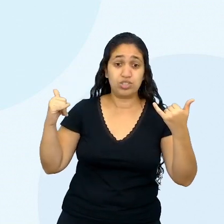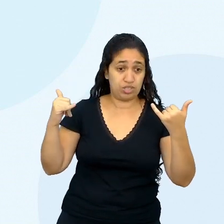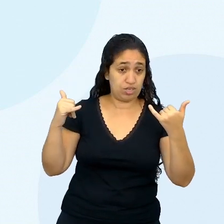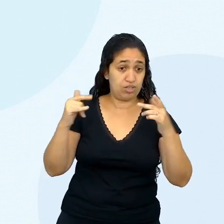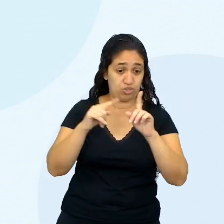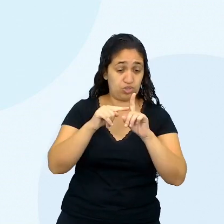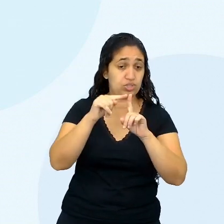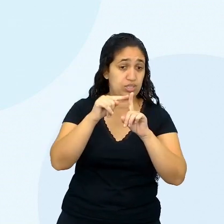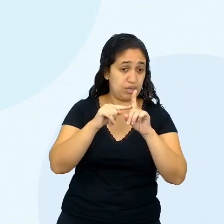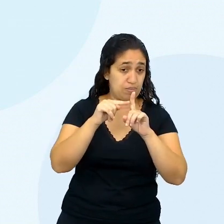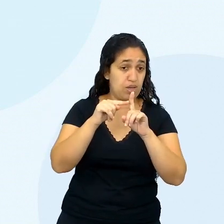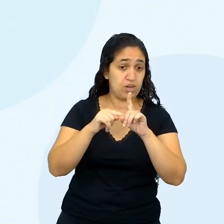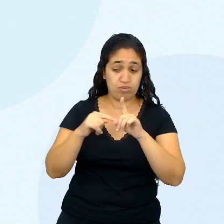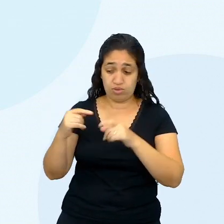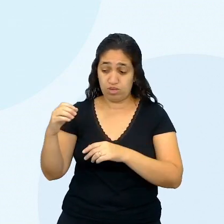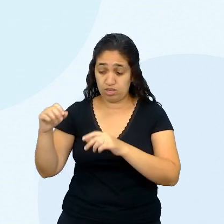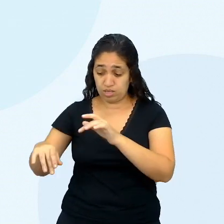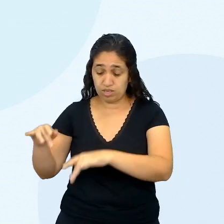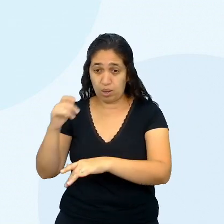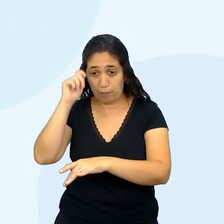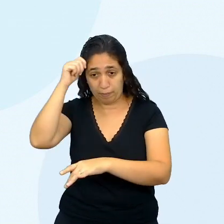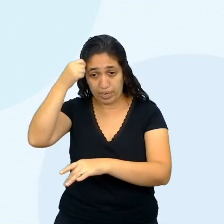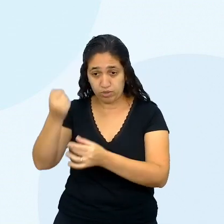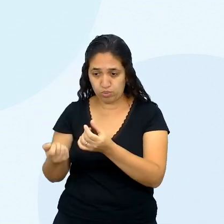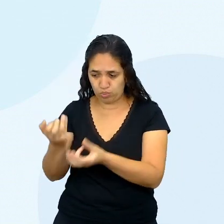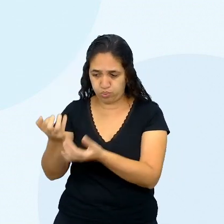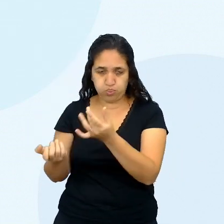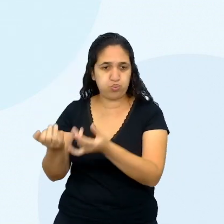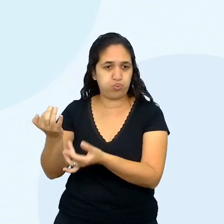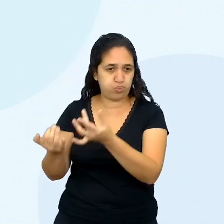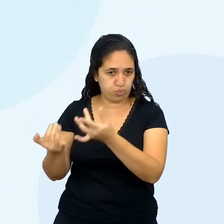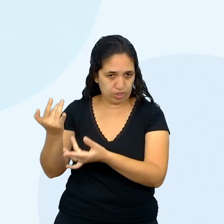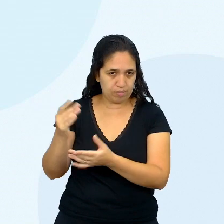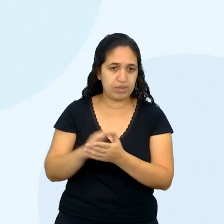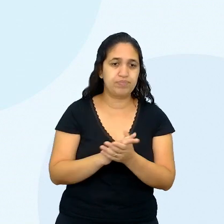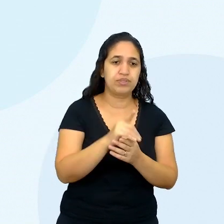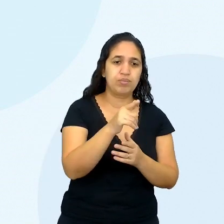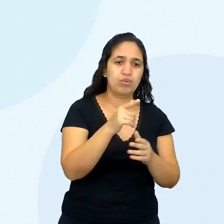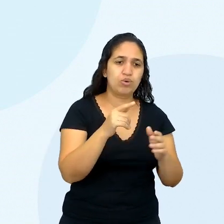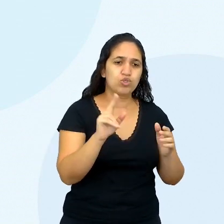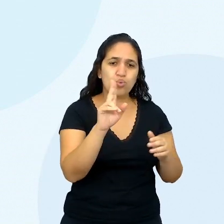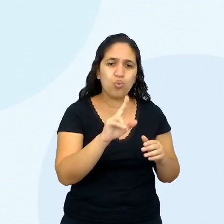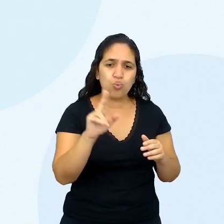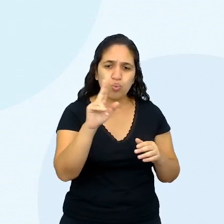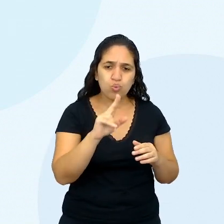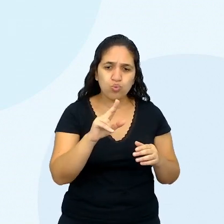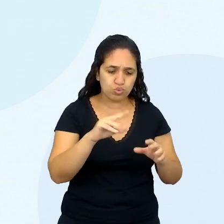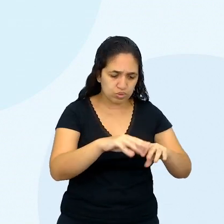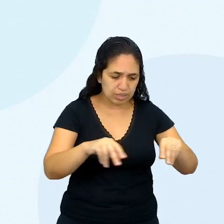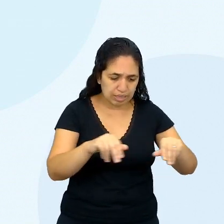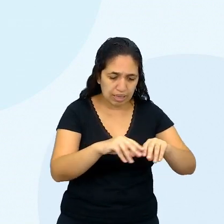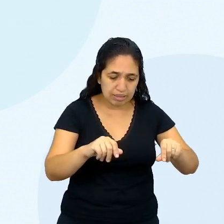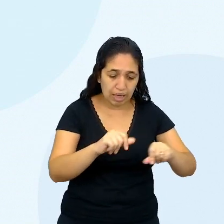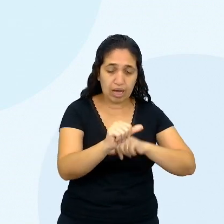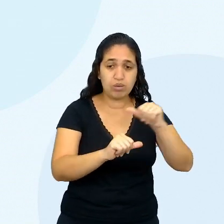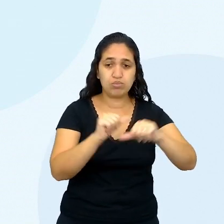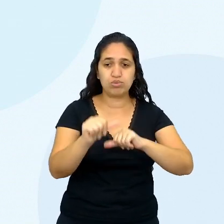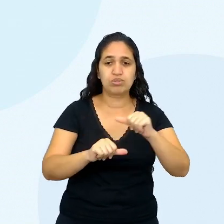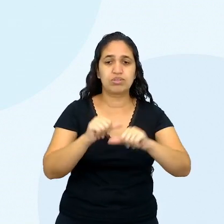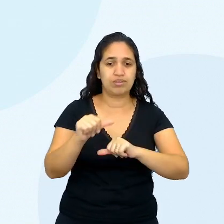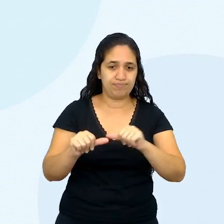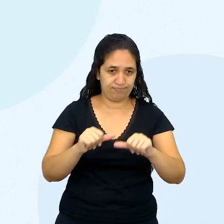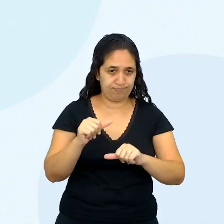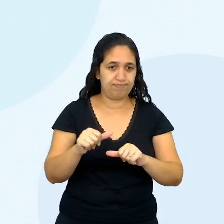utilizam principalmente queima de carvão, mudanças no uso do solo e da terra, e aqui no Brasil a gente fala principalmente